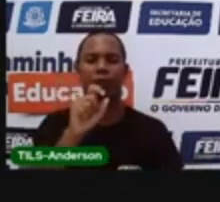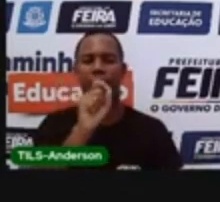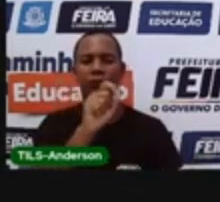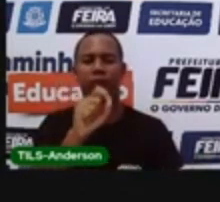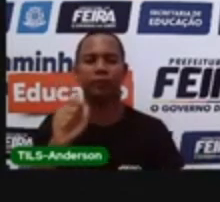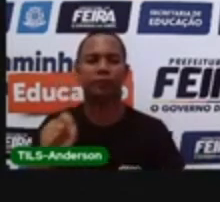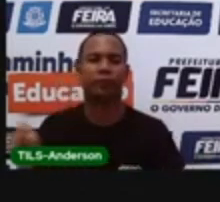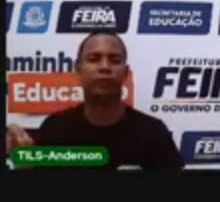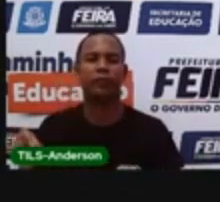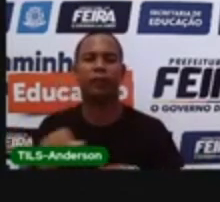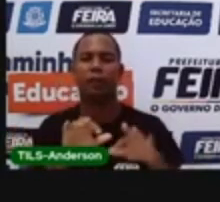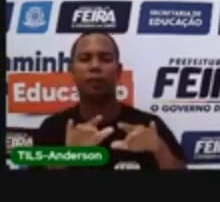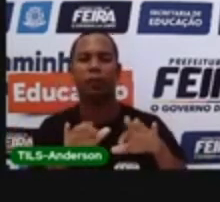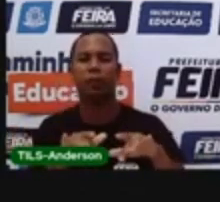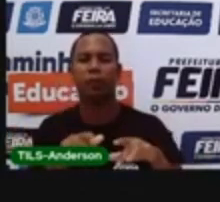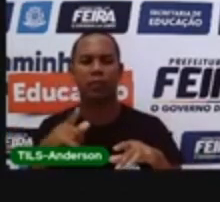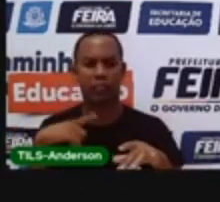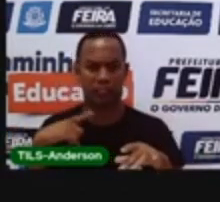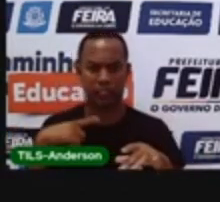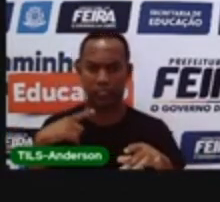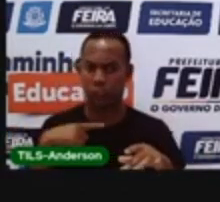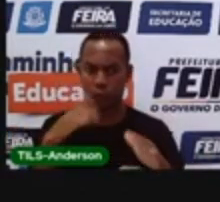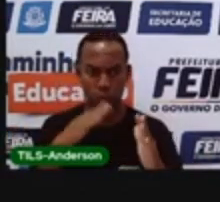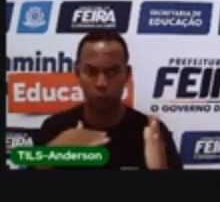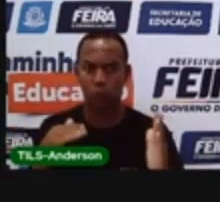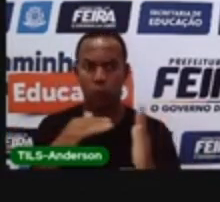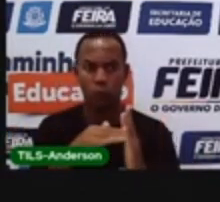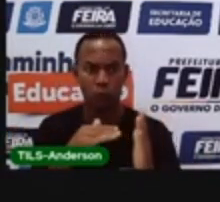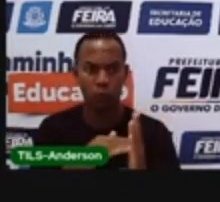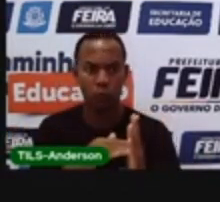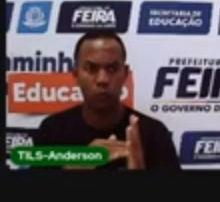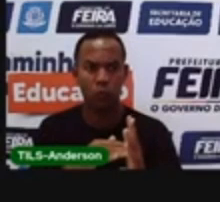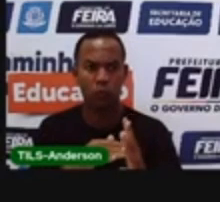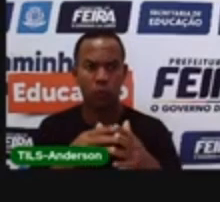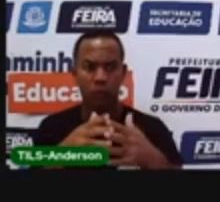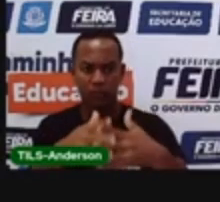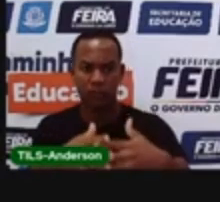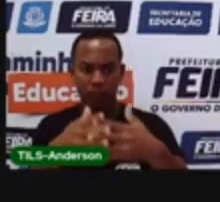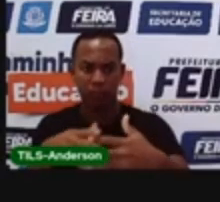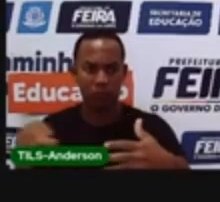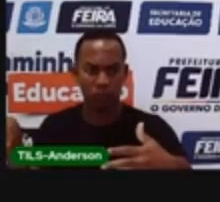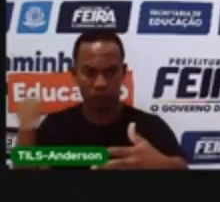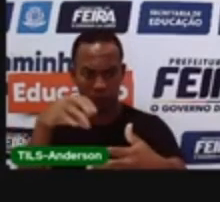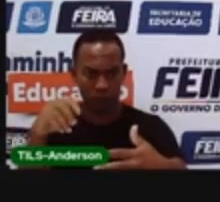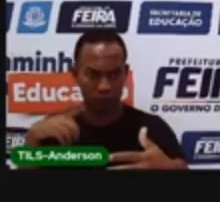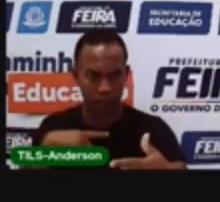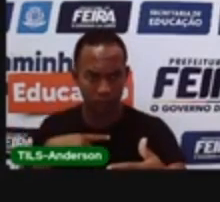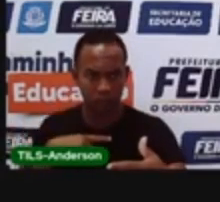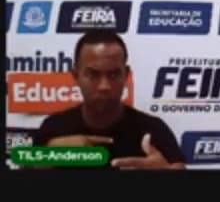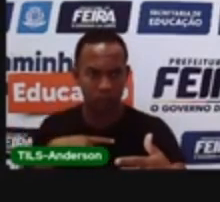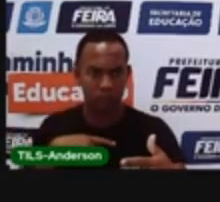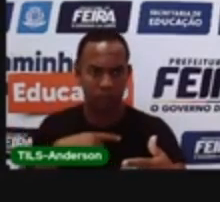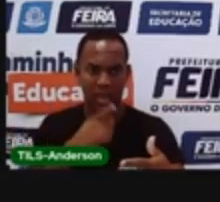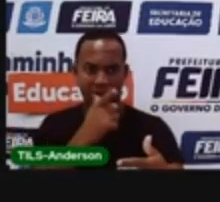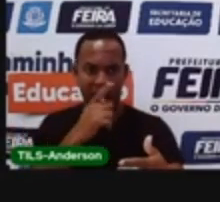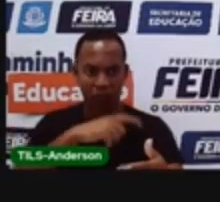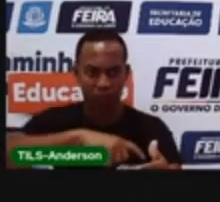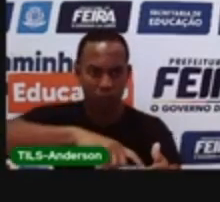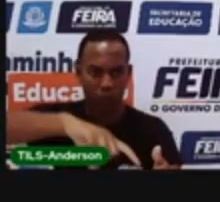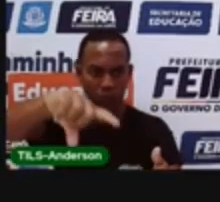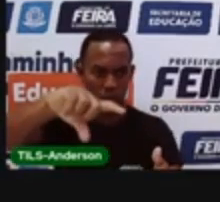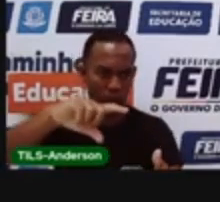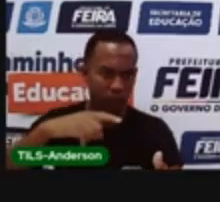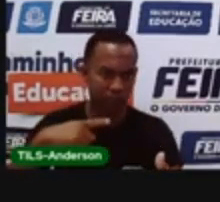você mora é contemplada com tudo isso, se tem tudo isso, tem a coleta de lixo, tem o esgoto,